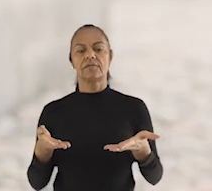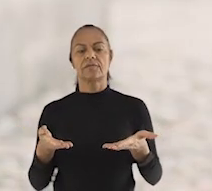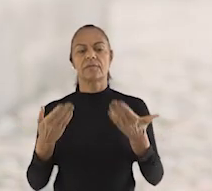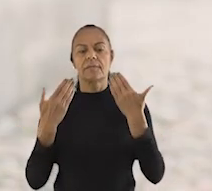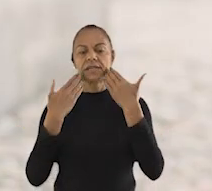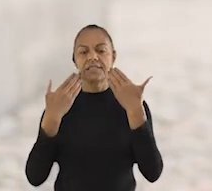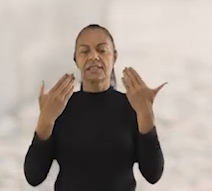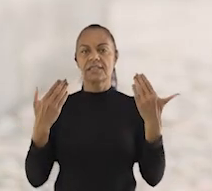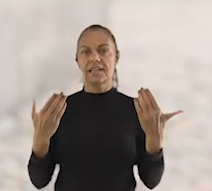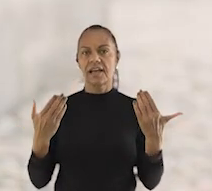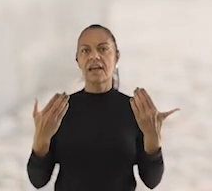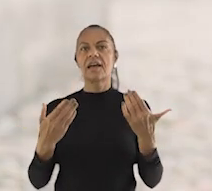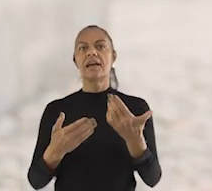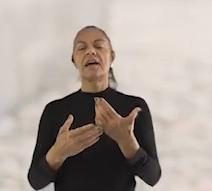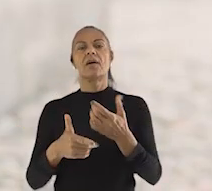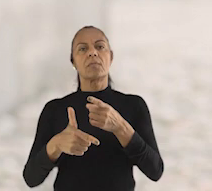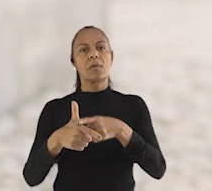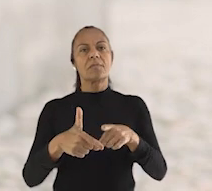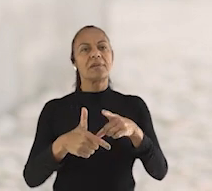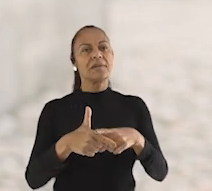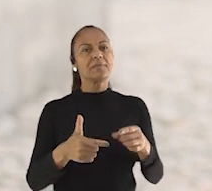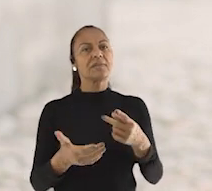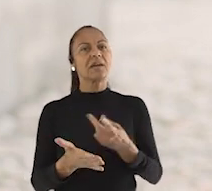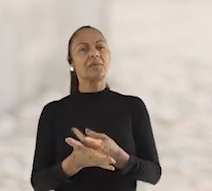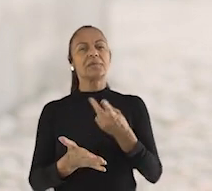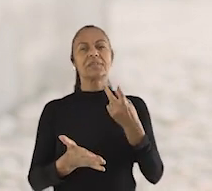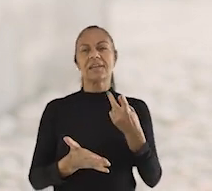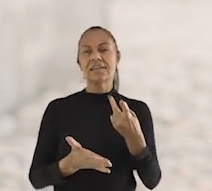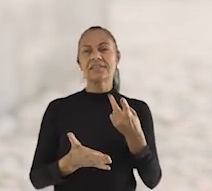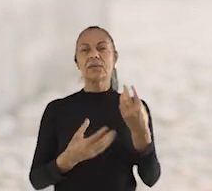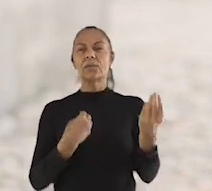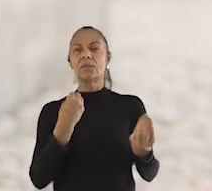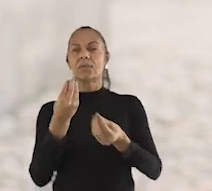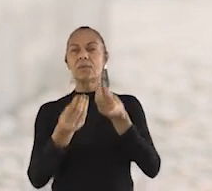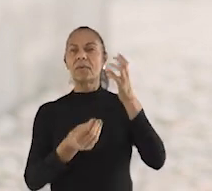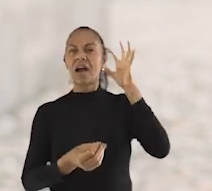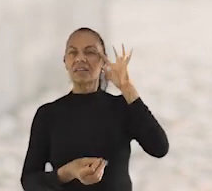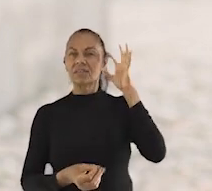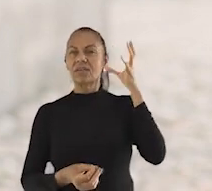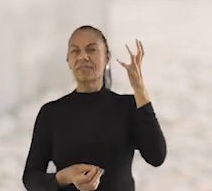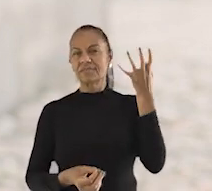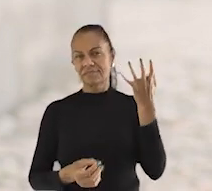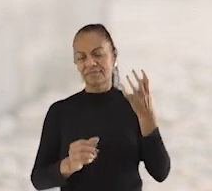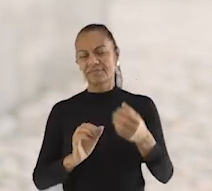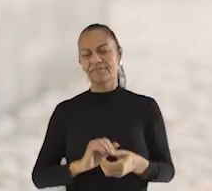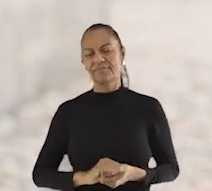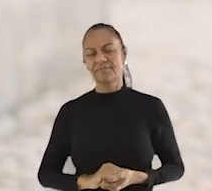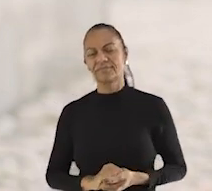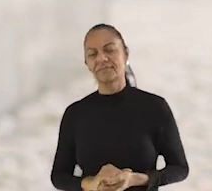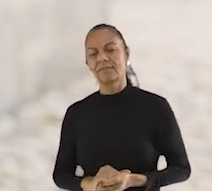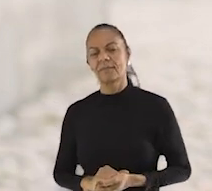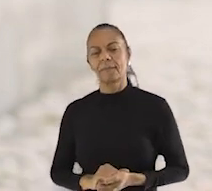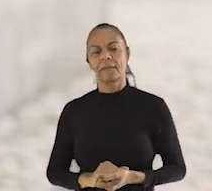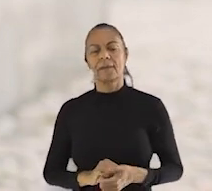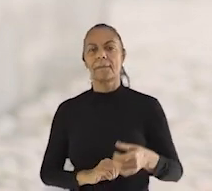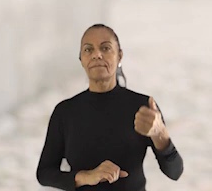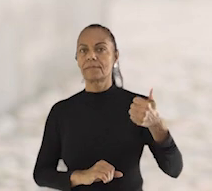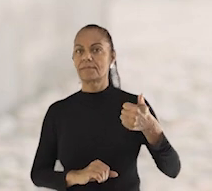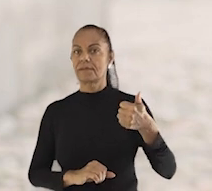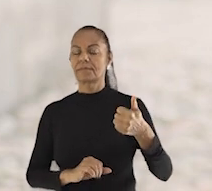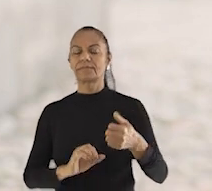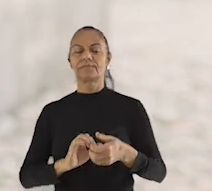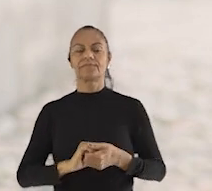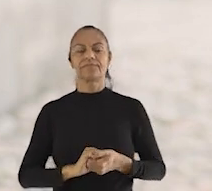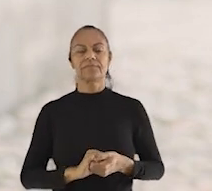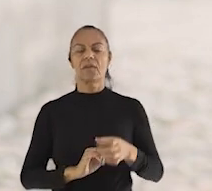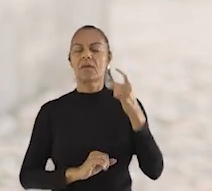Agora, vamos movimentar o pensamento. Vou apresentar algumas situações problema e vamos pensar em como resolver